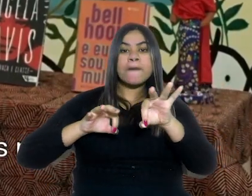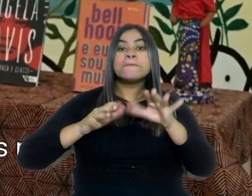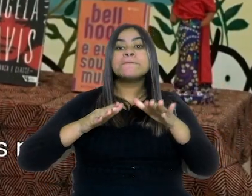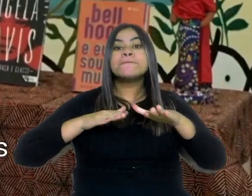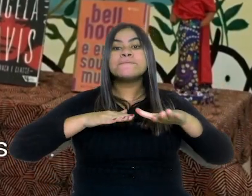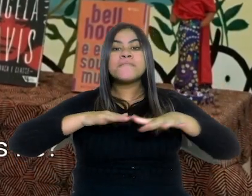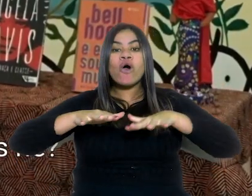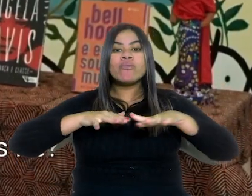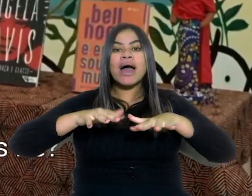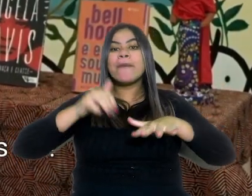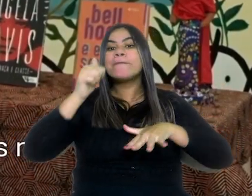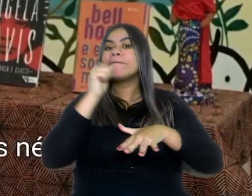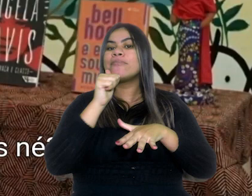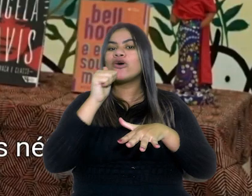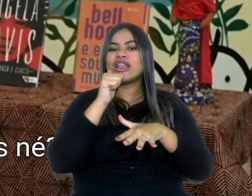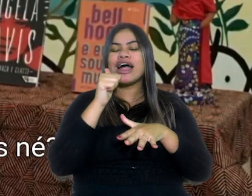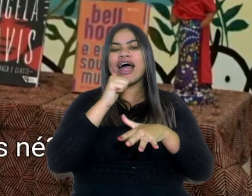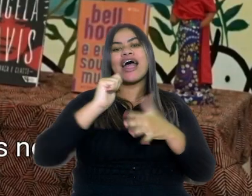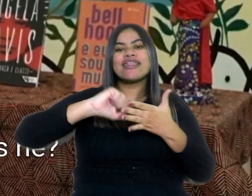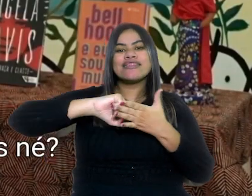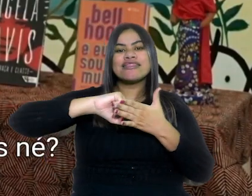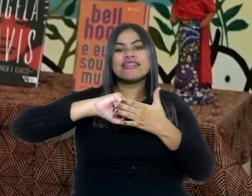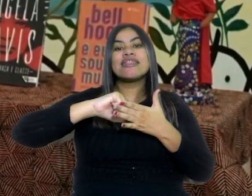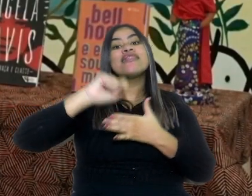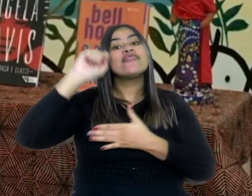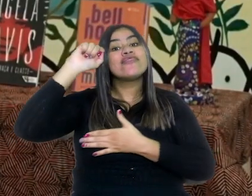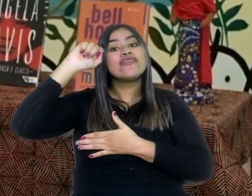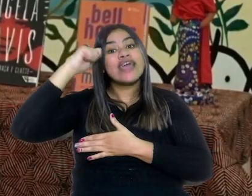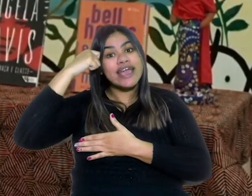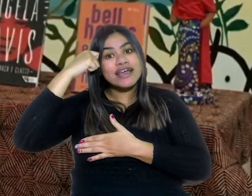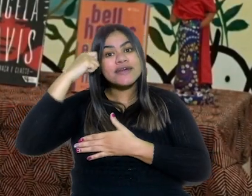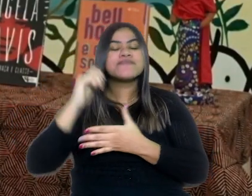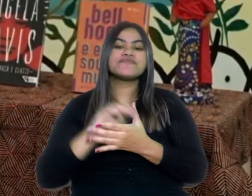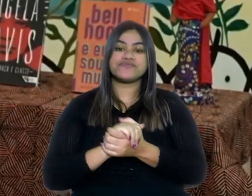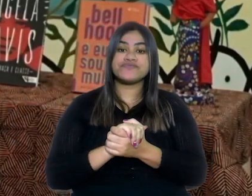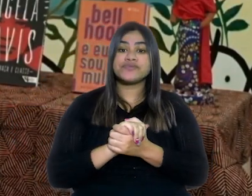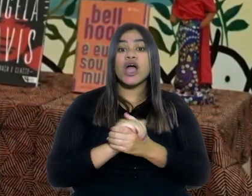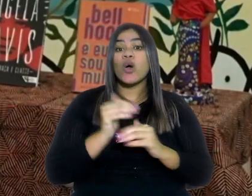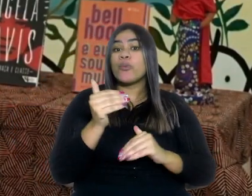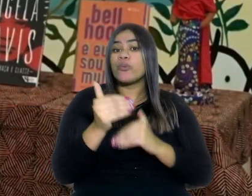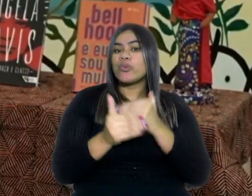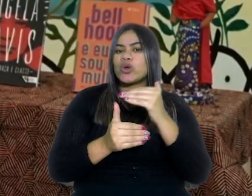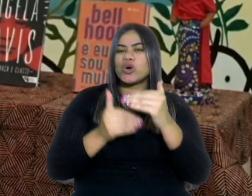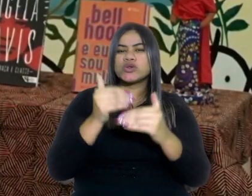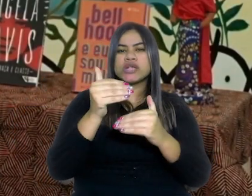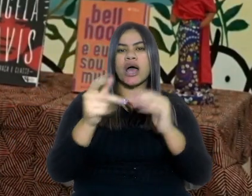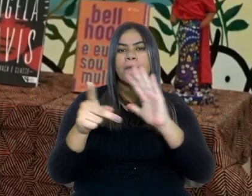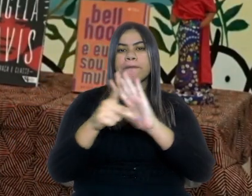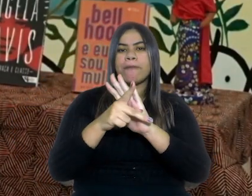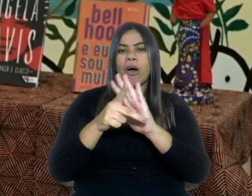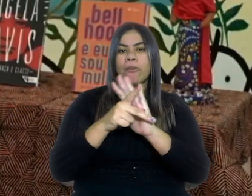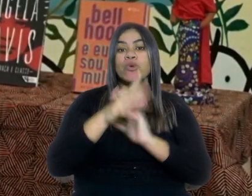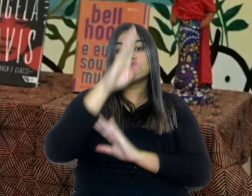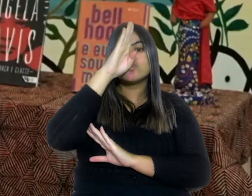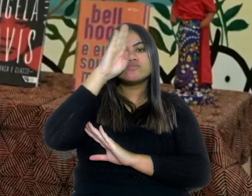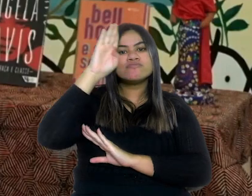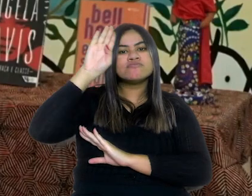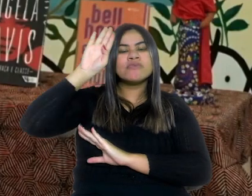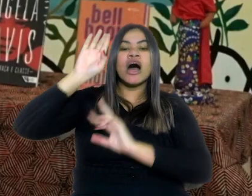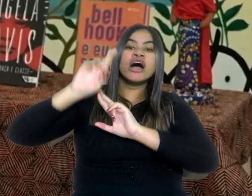engajada hoje com os movimentos de mulheres negras, né? O meu processo de educação na academia foi